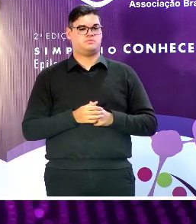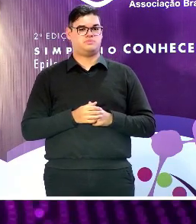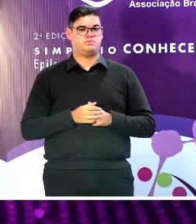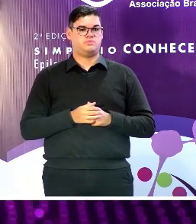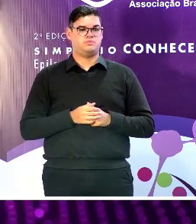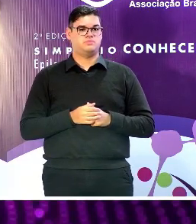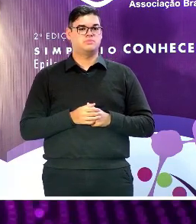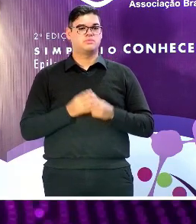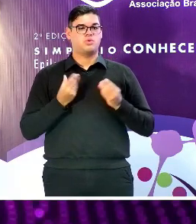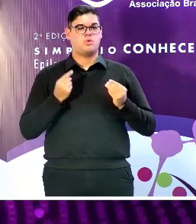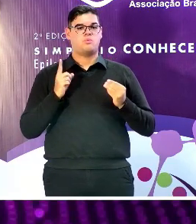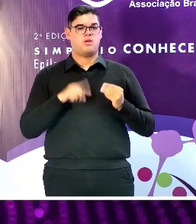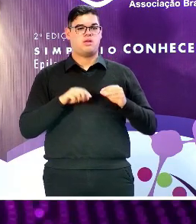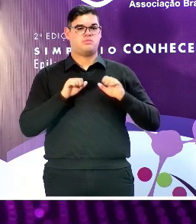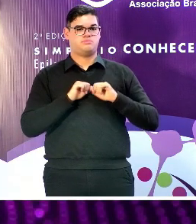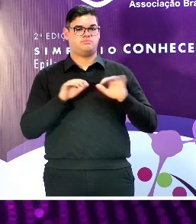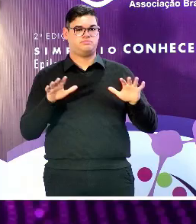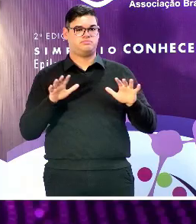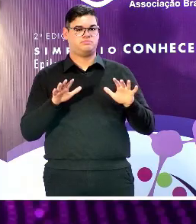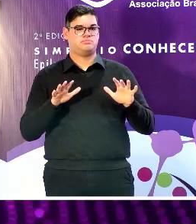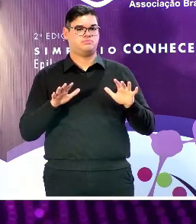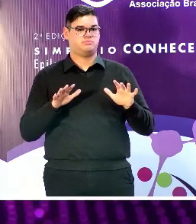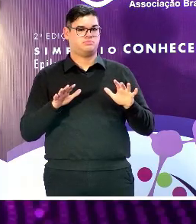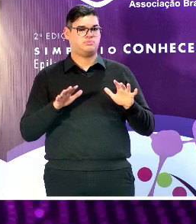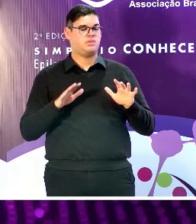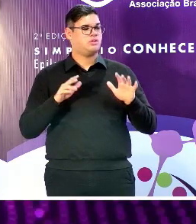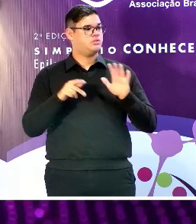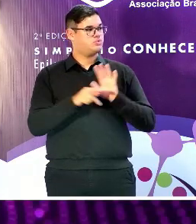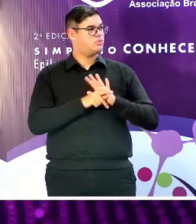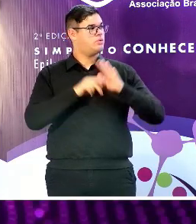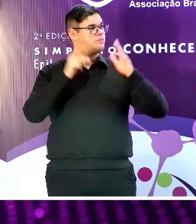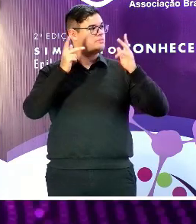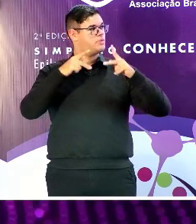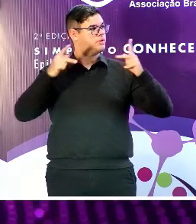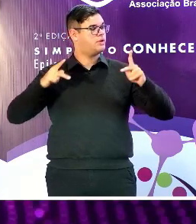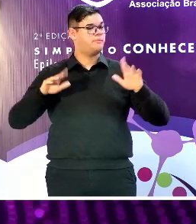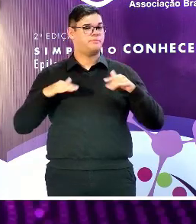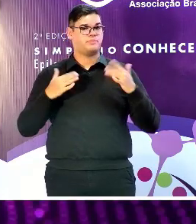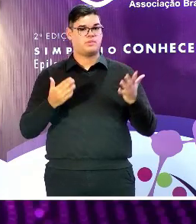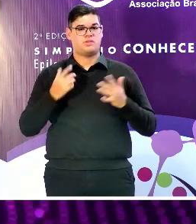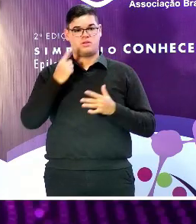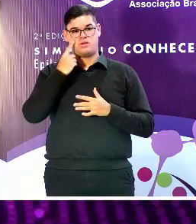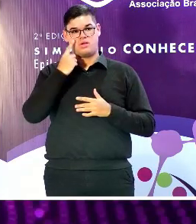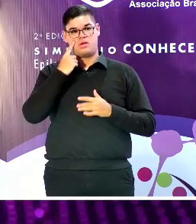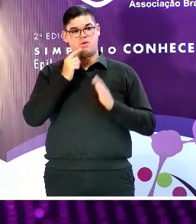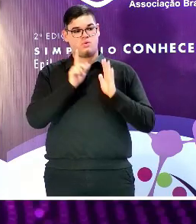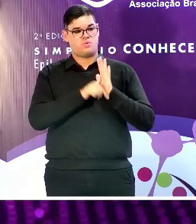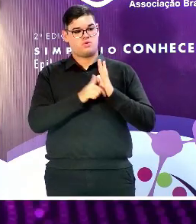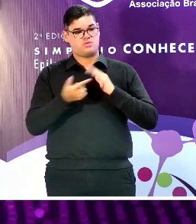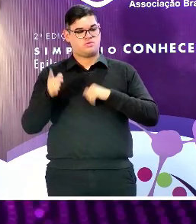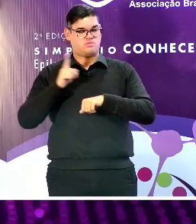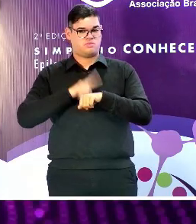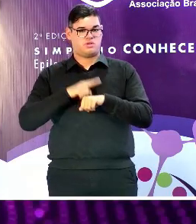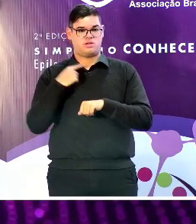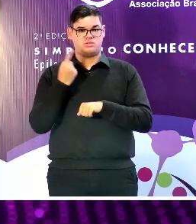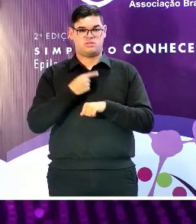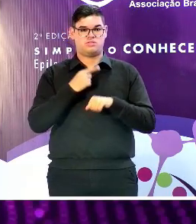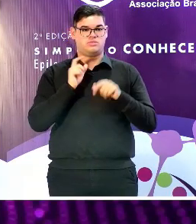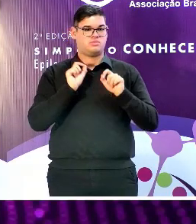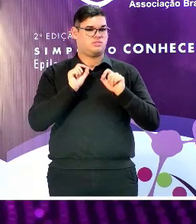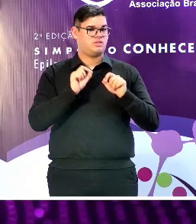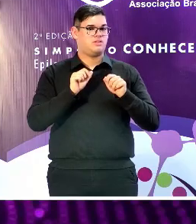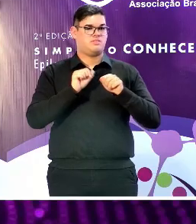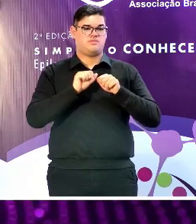a distribuição dessas proteínas. Num outro momento, então, a gente tinha feito isso em estudo